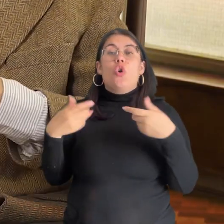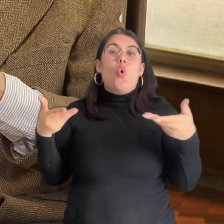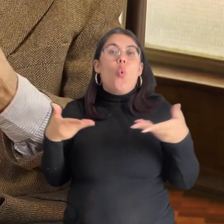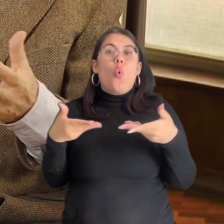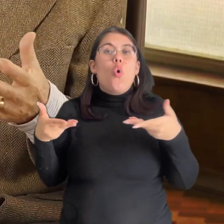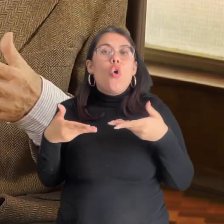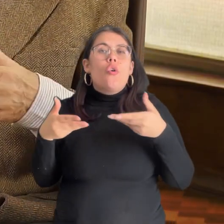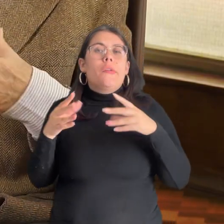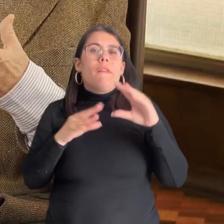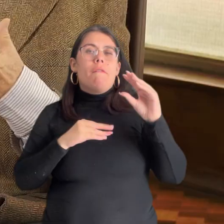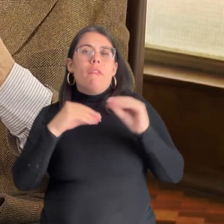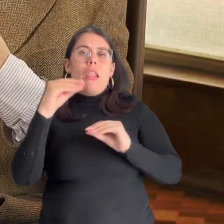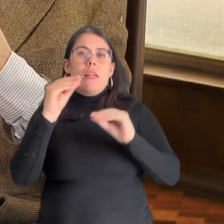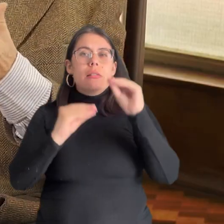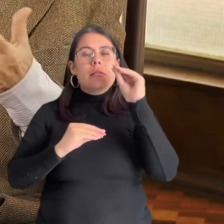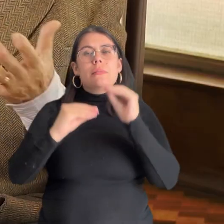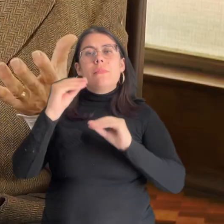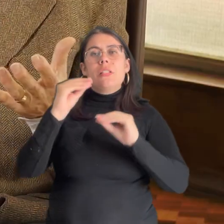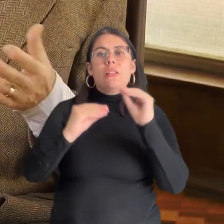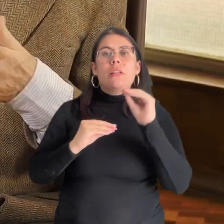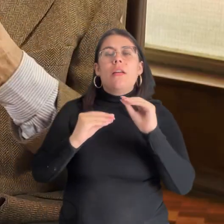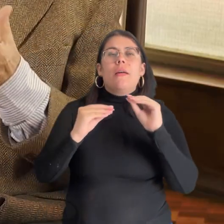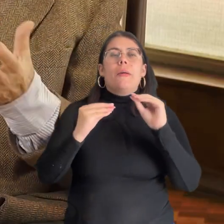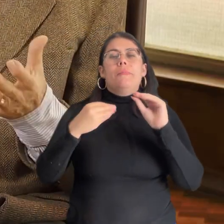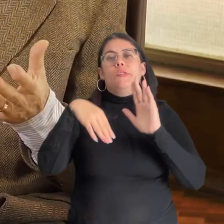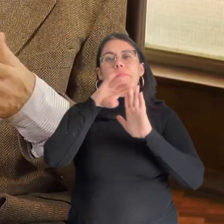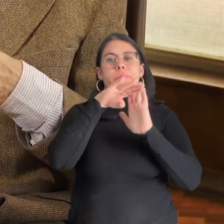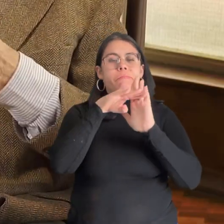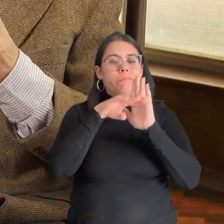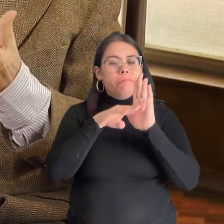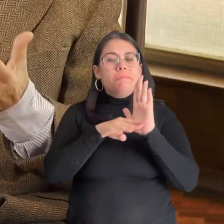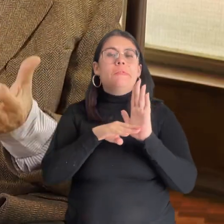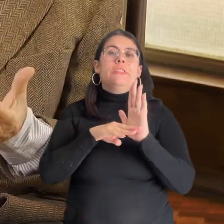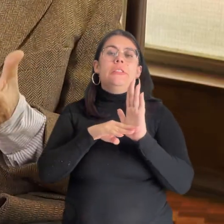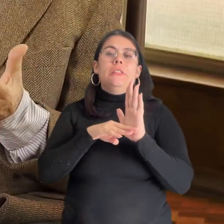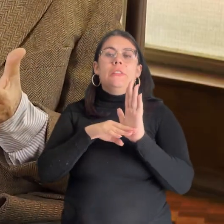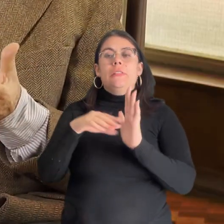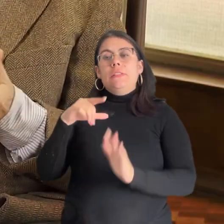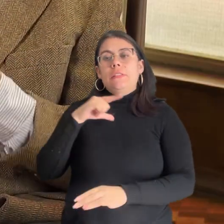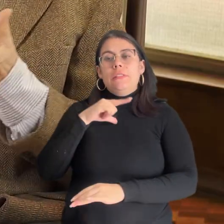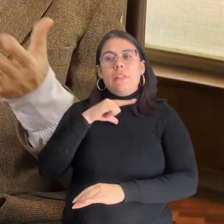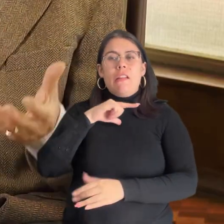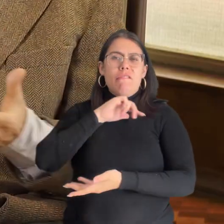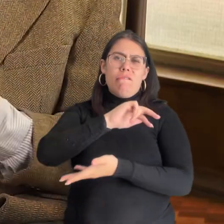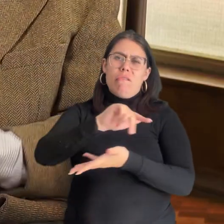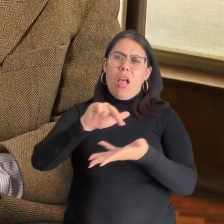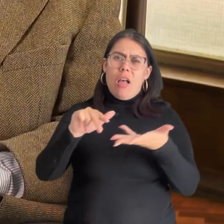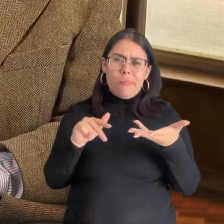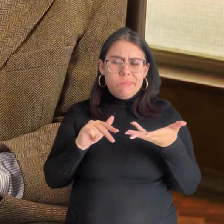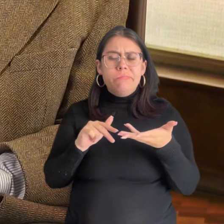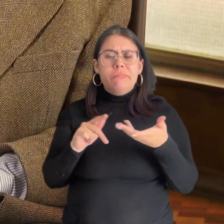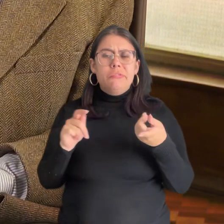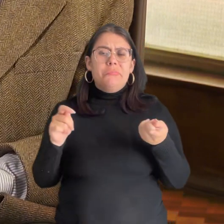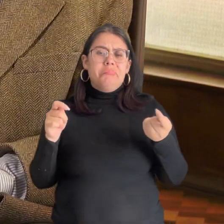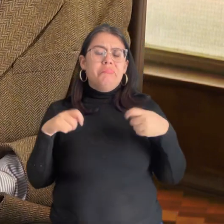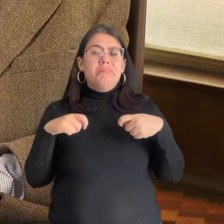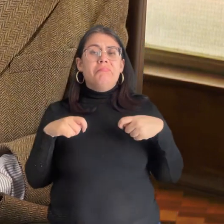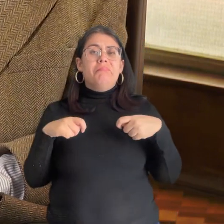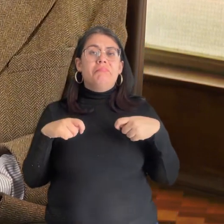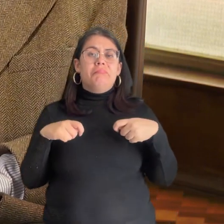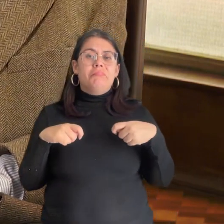hoje há uma flexibilidade de programas, de uma riqueza de programas